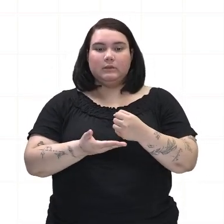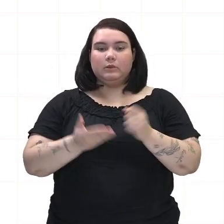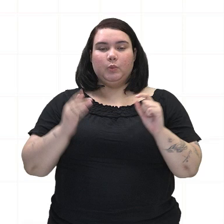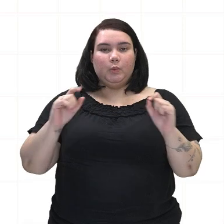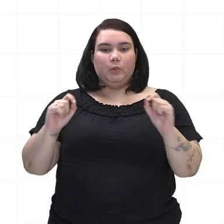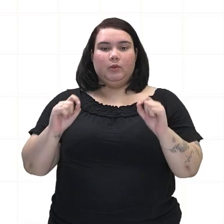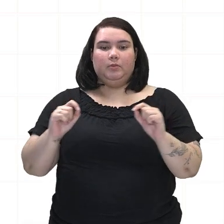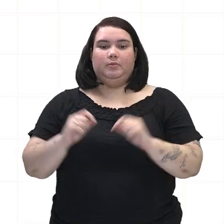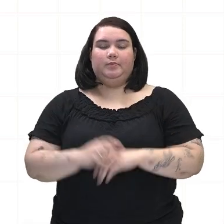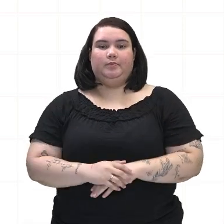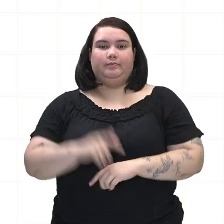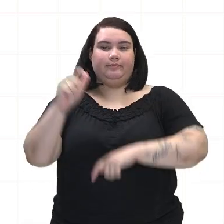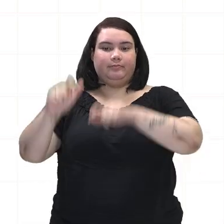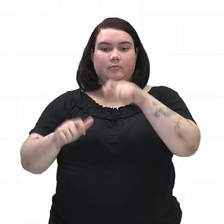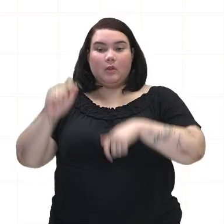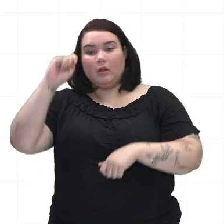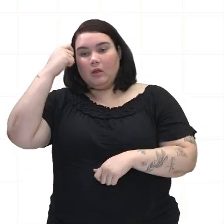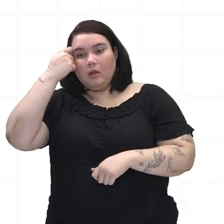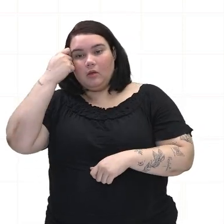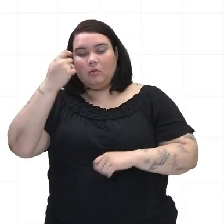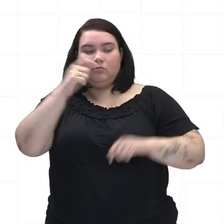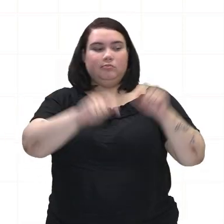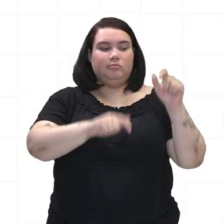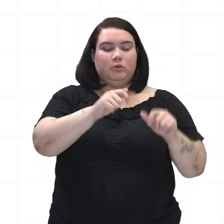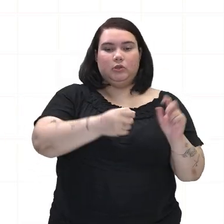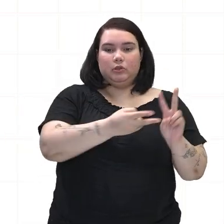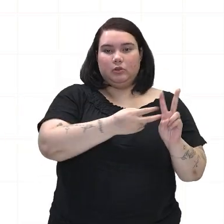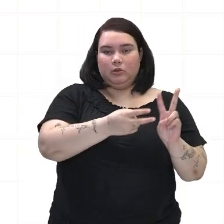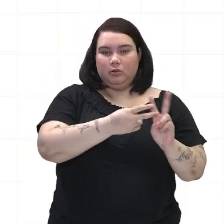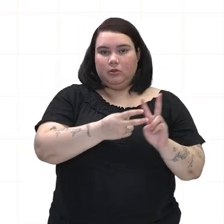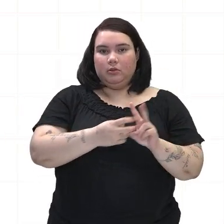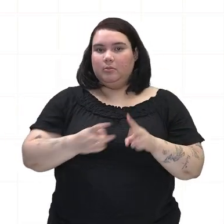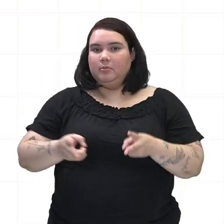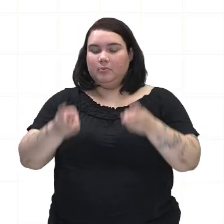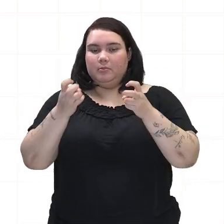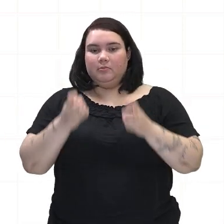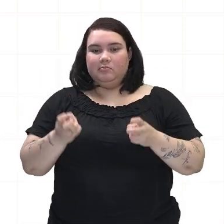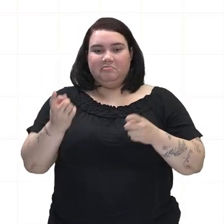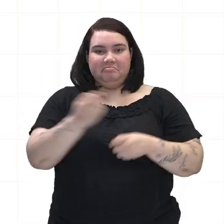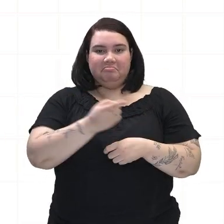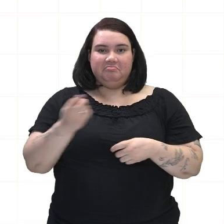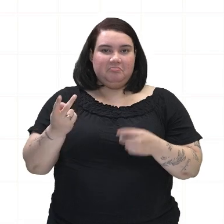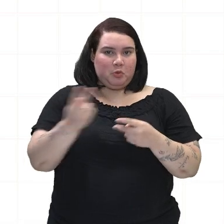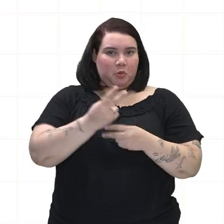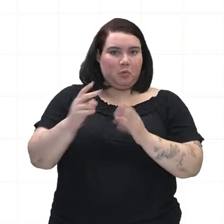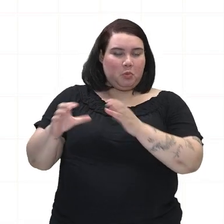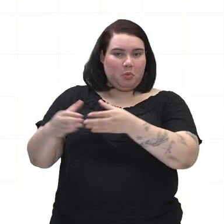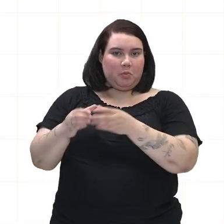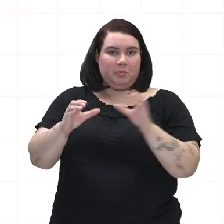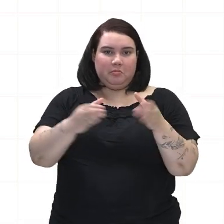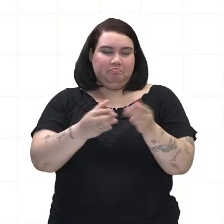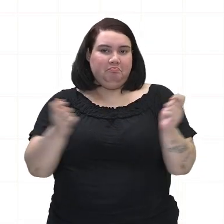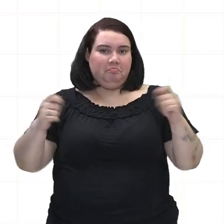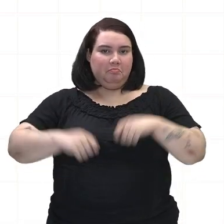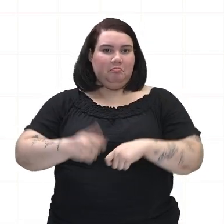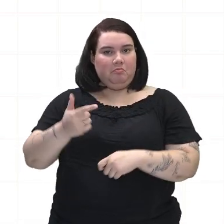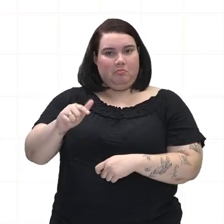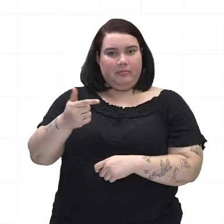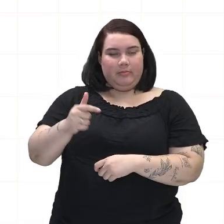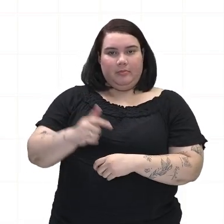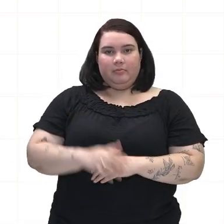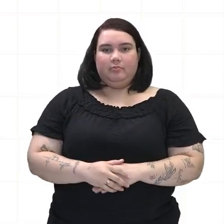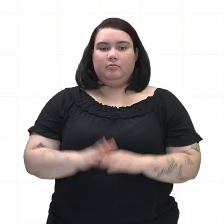quem? Negros e indígenas vistos totalmente como incapazes. Então, segundo o darwinismo social,